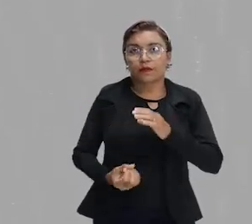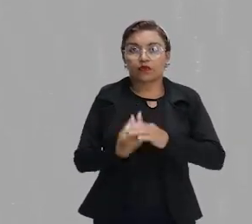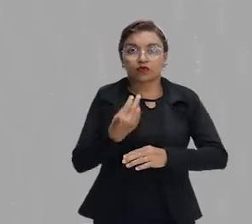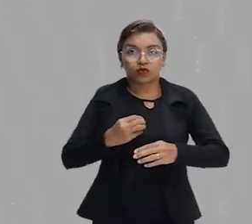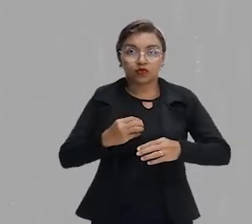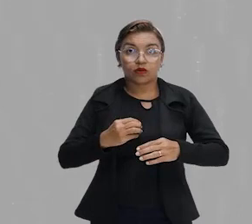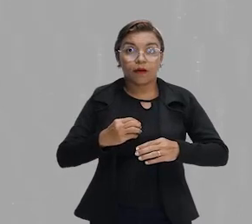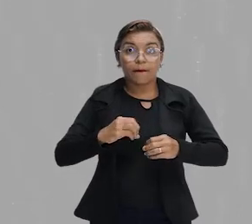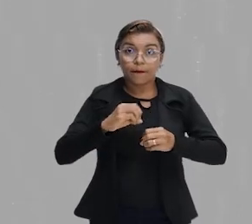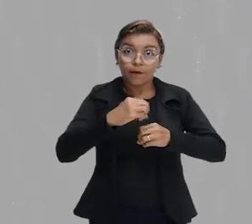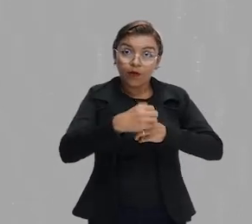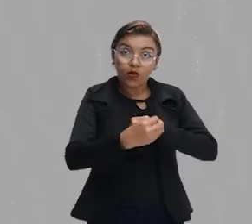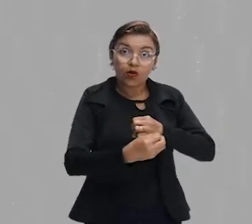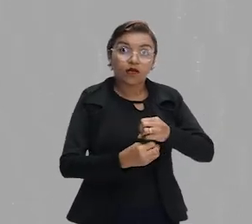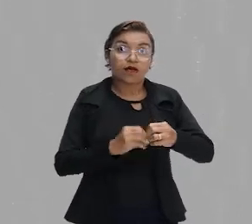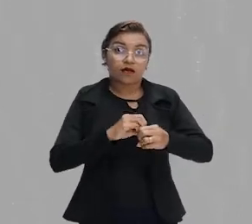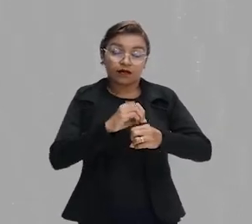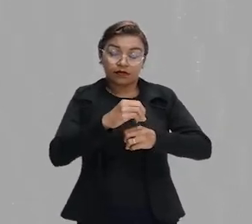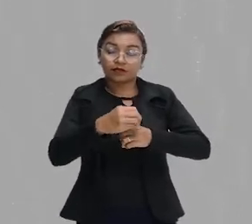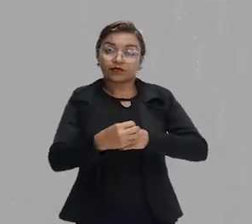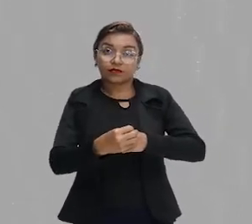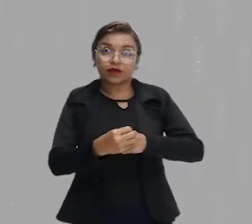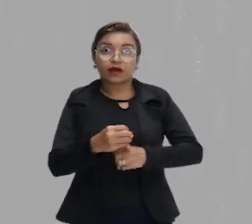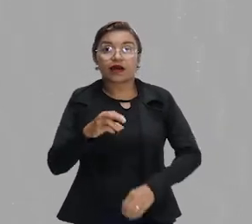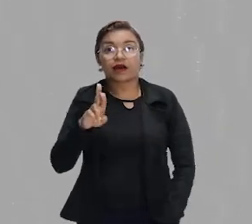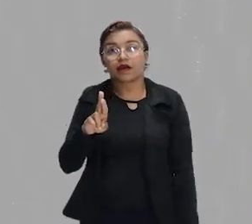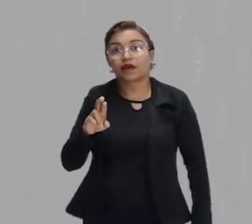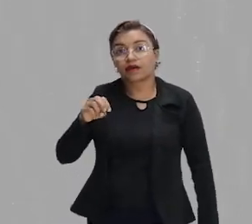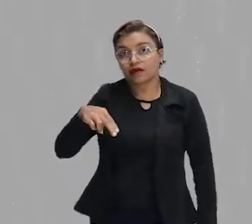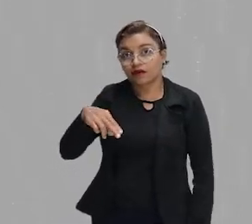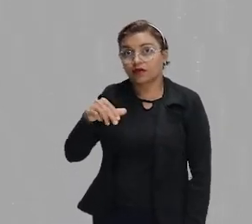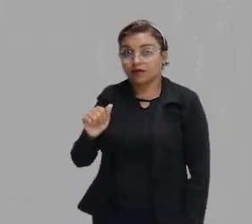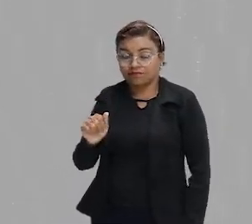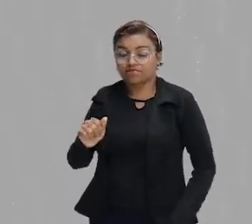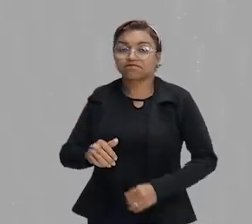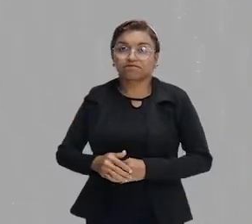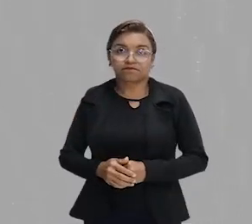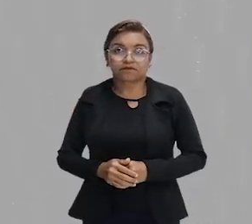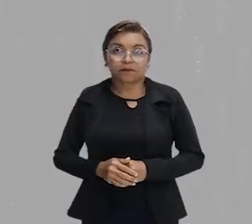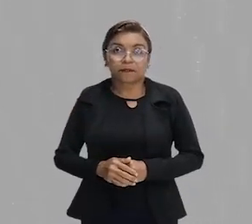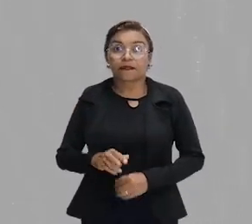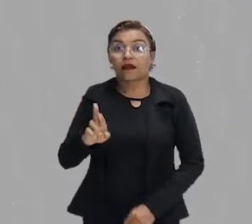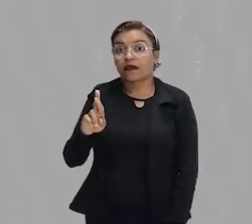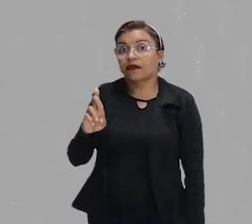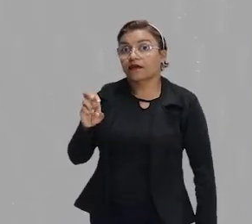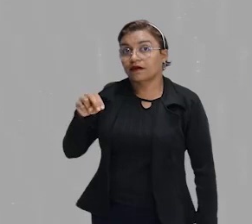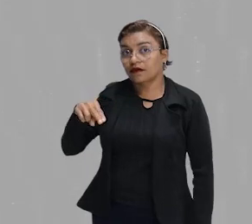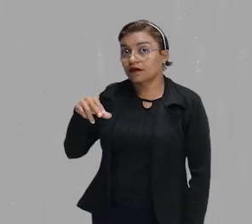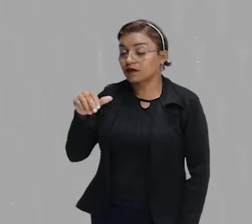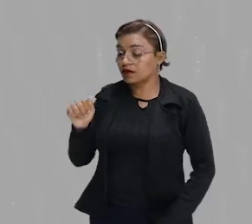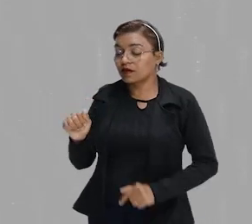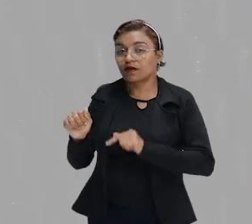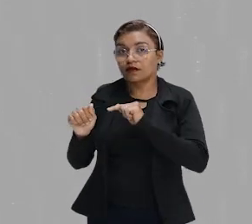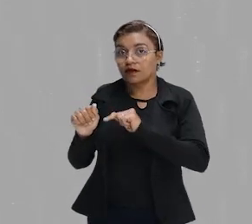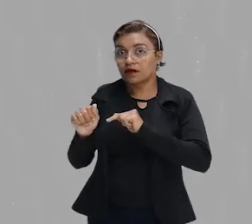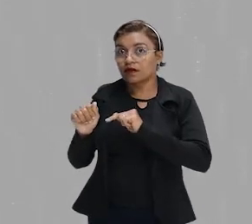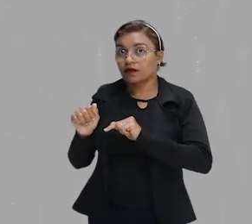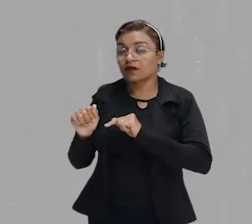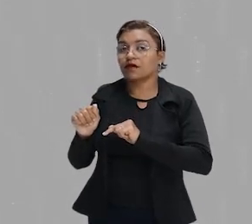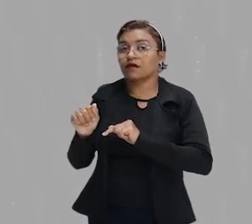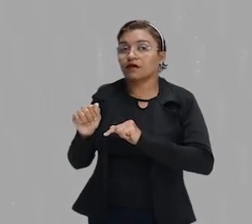de RNA. E, no caso, RNA mensageiro. Esse RNA mensageiro, ele é lido